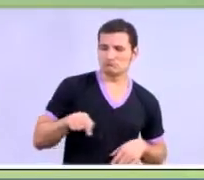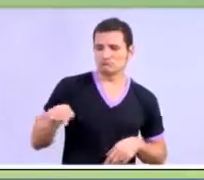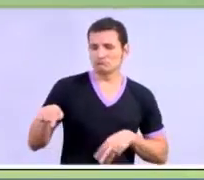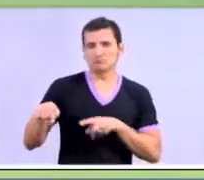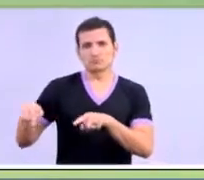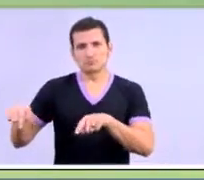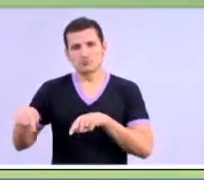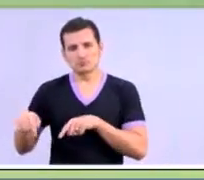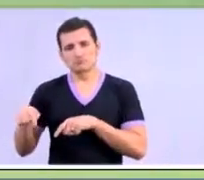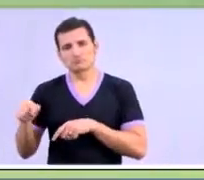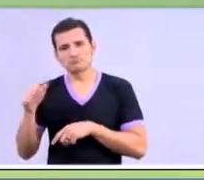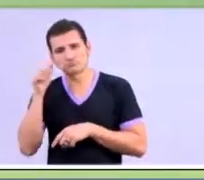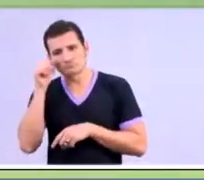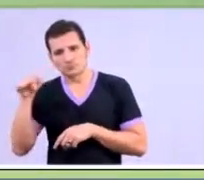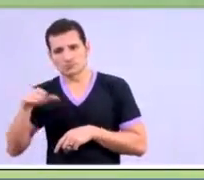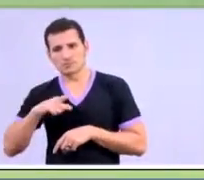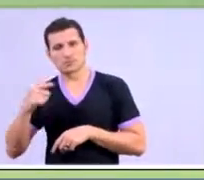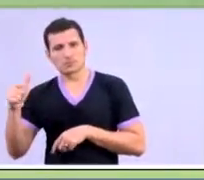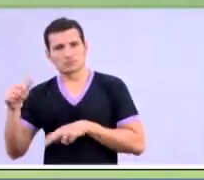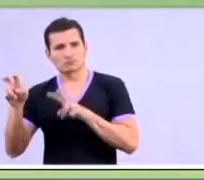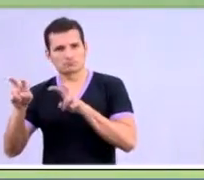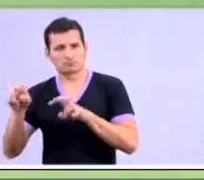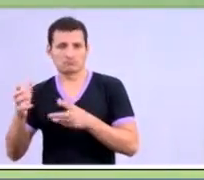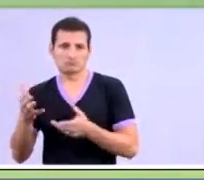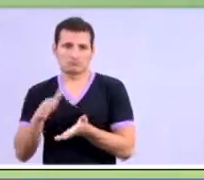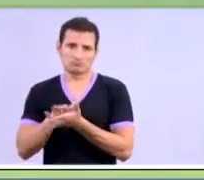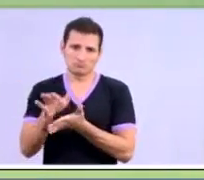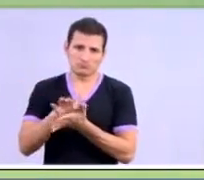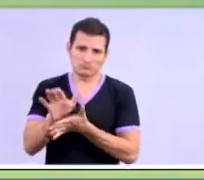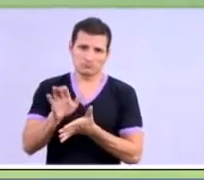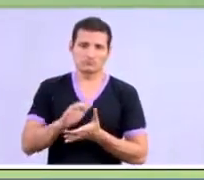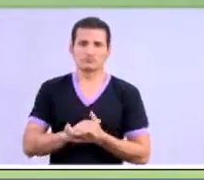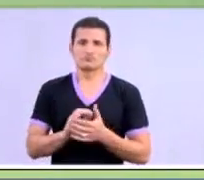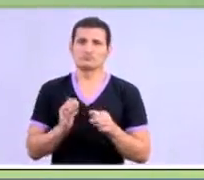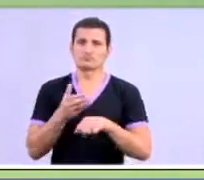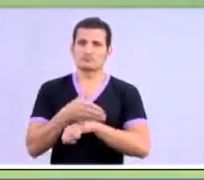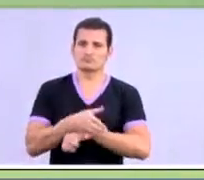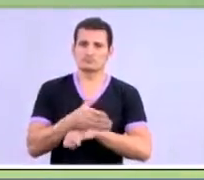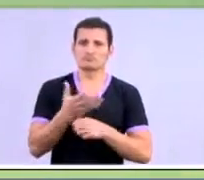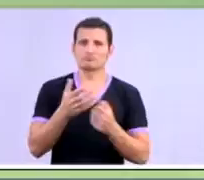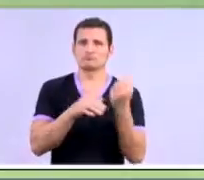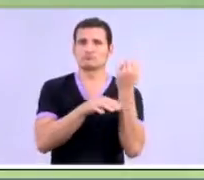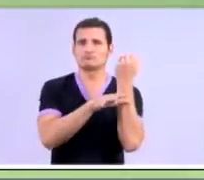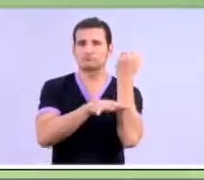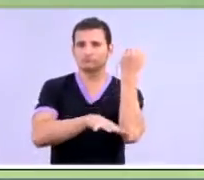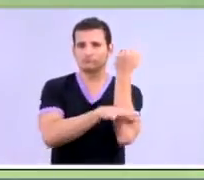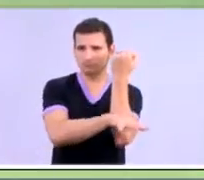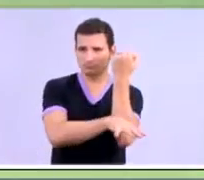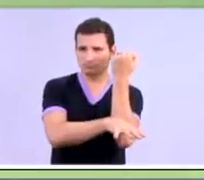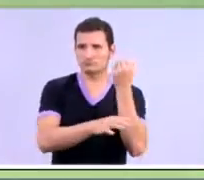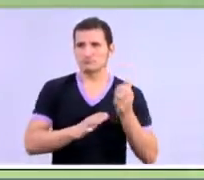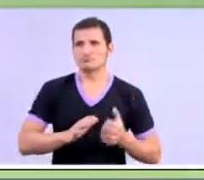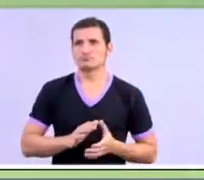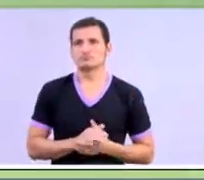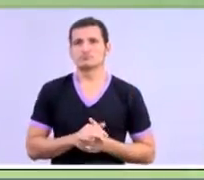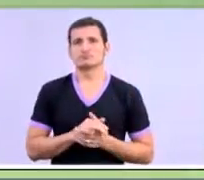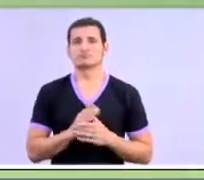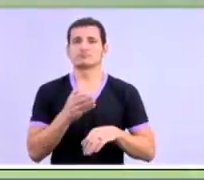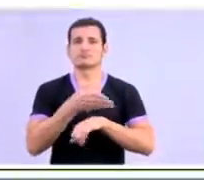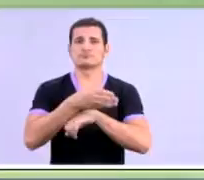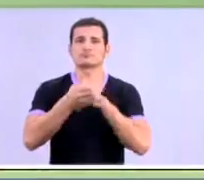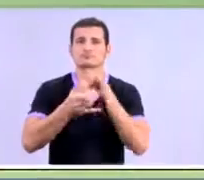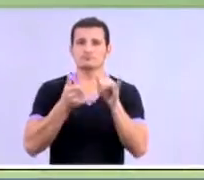imprimir, pode usar. Acesso a arquivos em um servidor e, o mais comum aí, o acesso à internet,